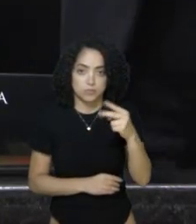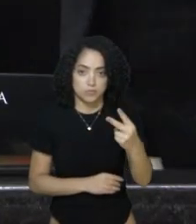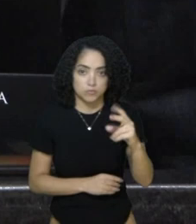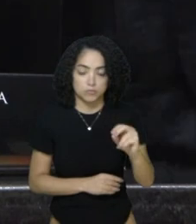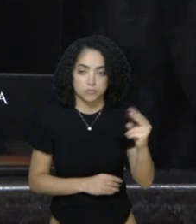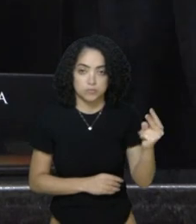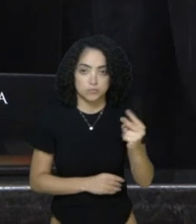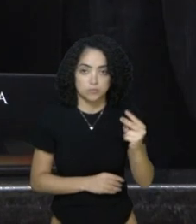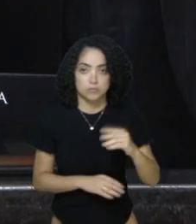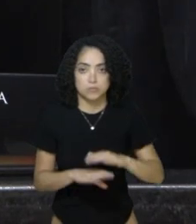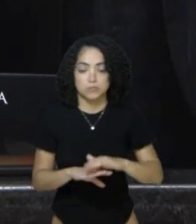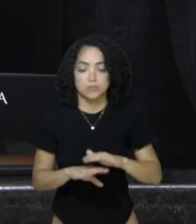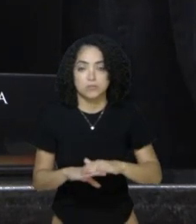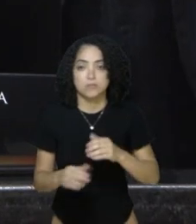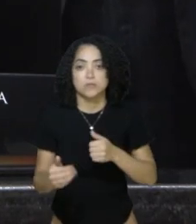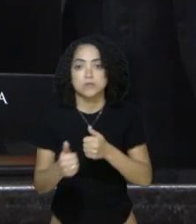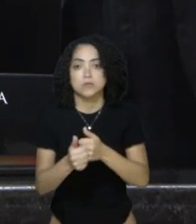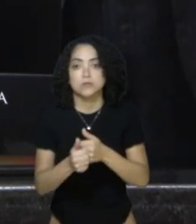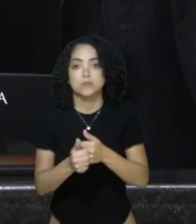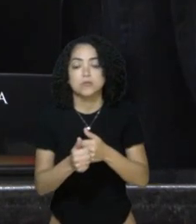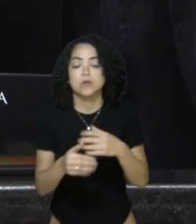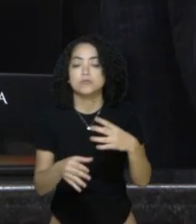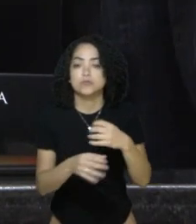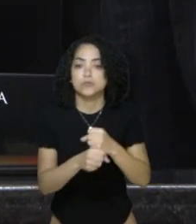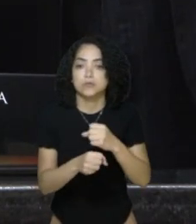022.2/2022, autor do Tribunal de Contas do Estado.